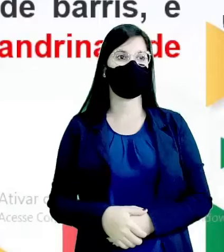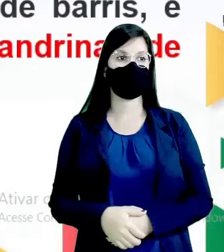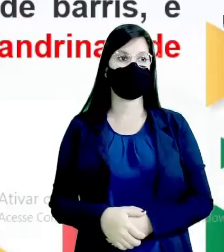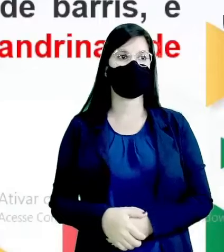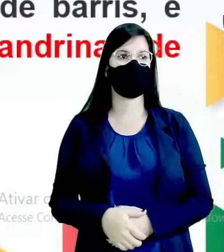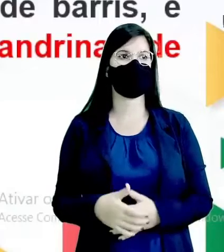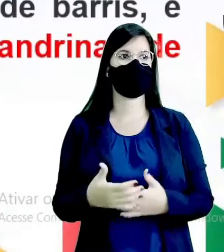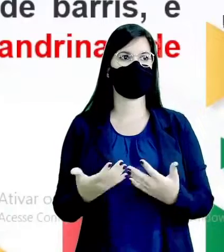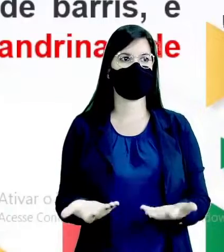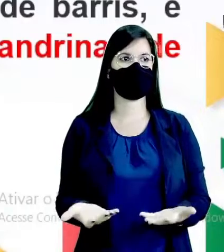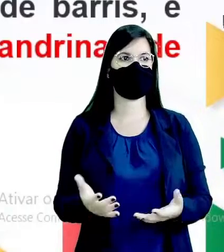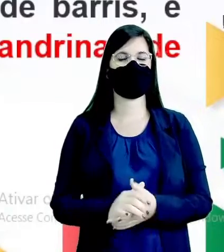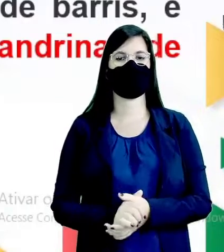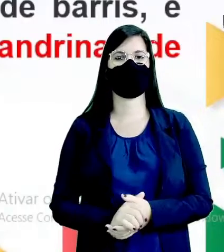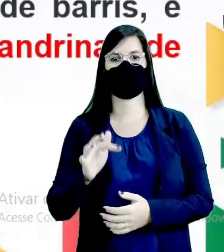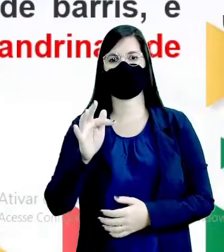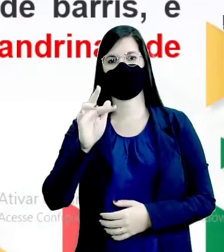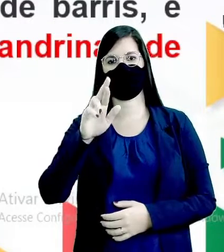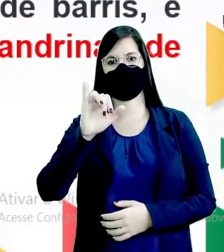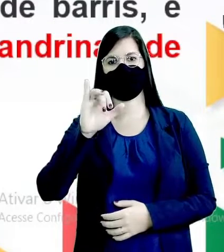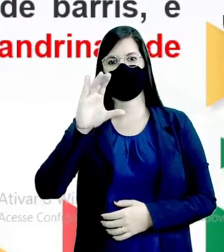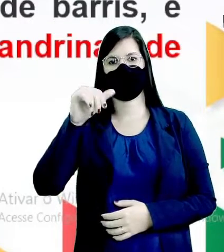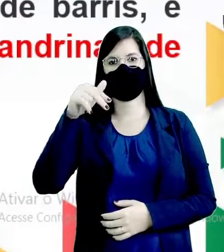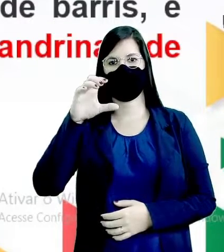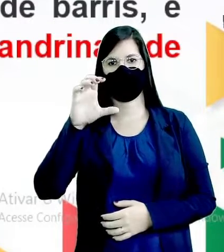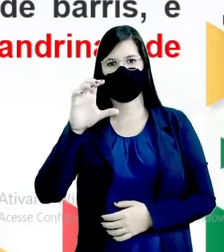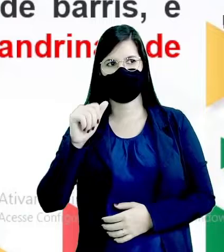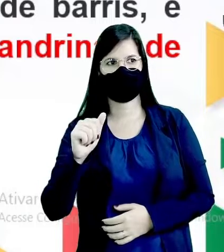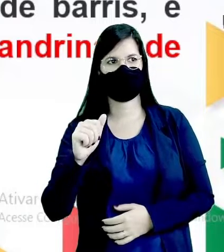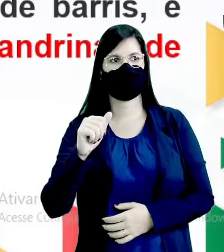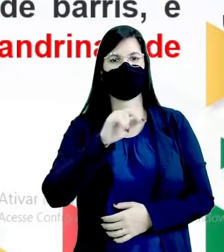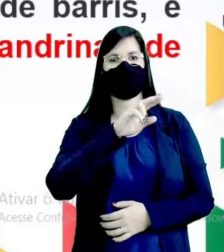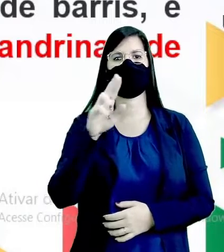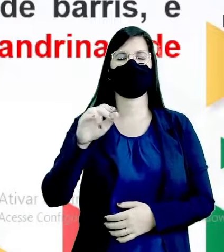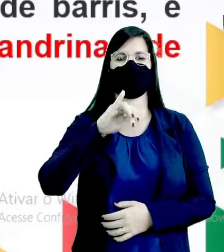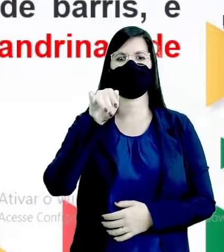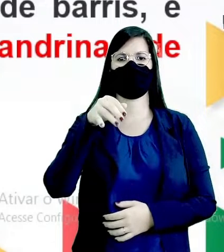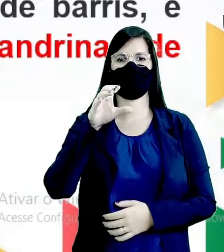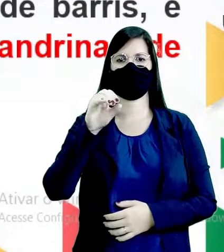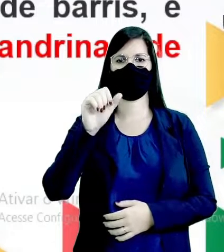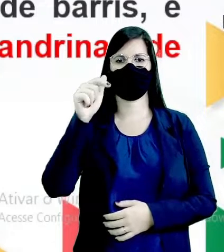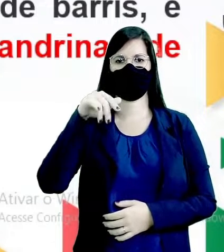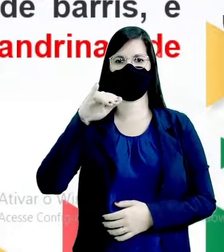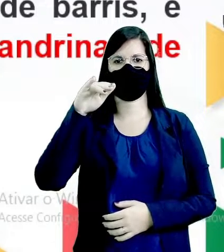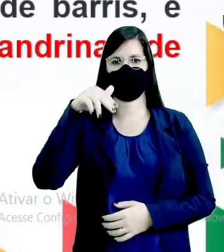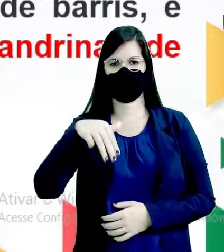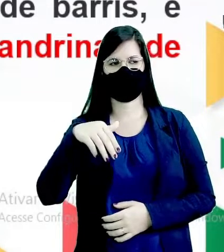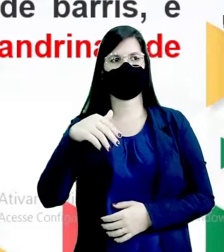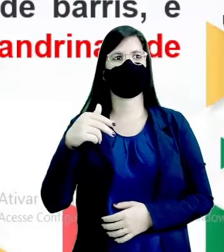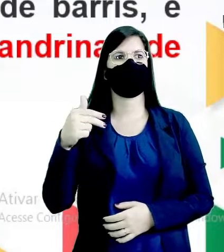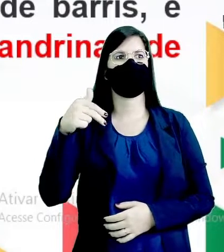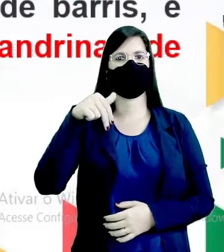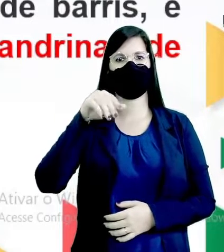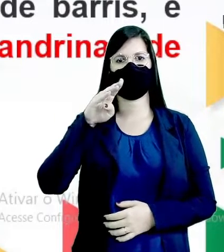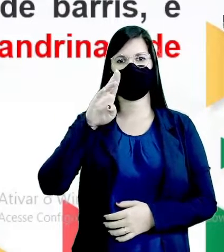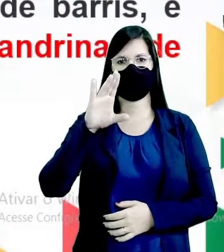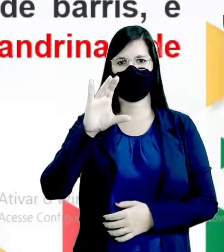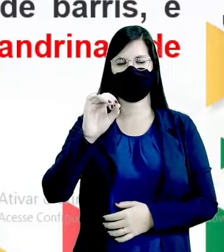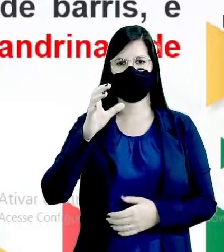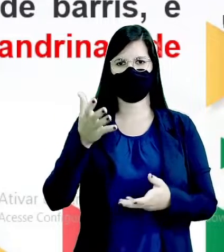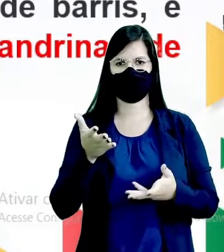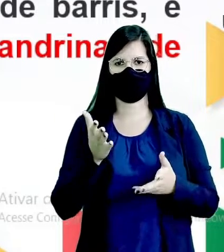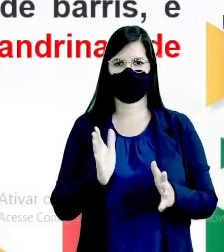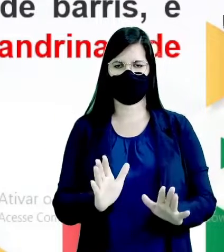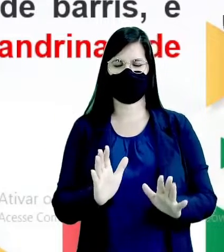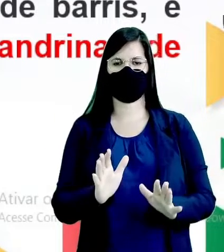contigo? Primeiramente, Frei Caneca, né? O nome dele é Joaquim do Amor Divino Rabelo, que é o nome de nascença dele.